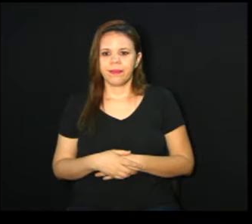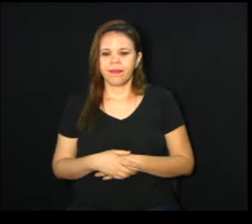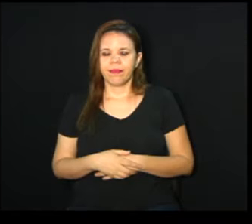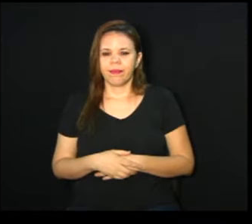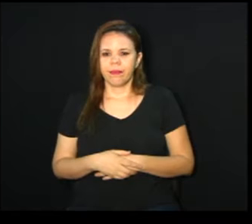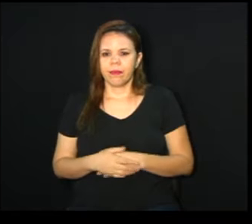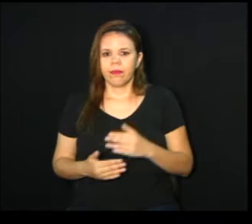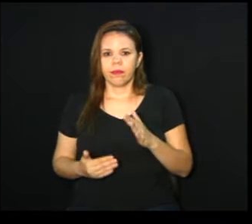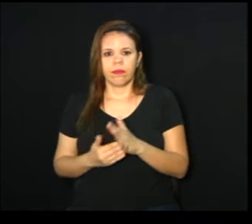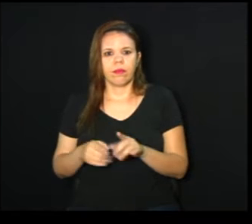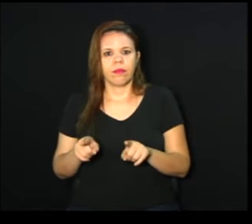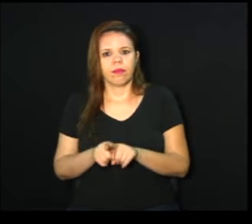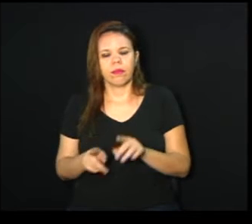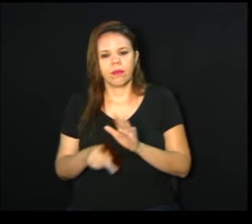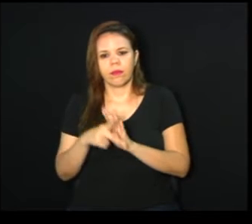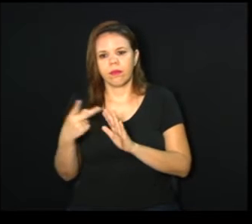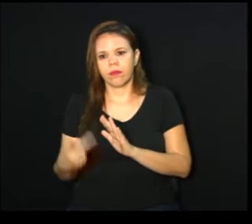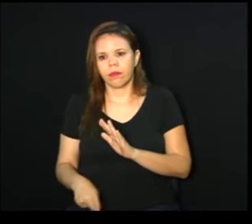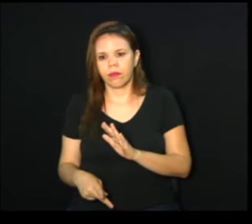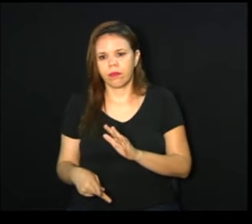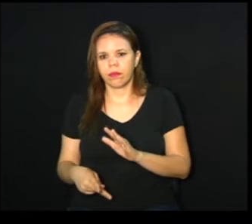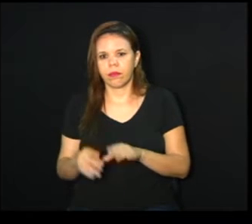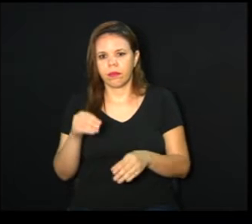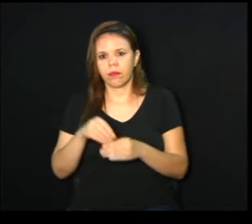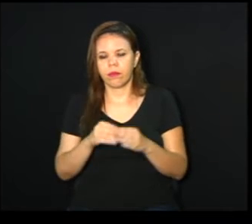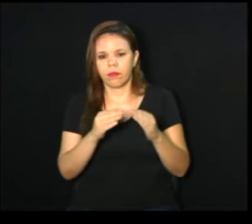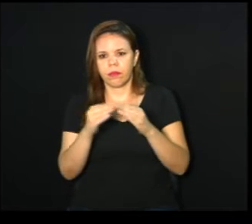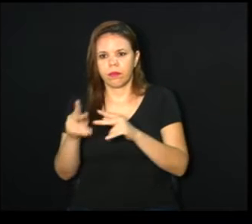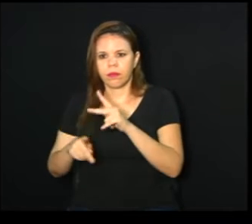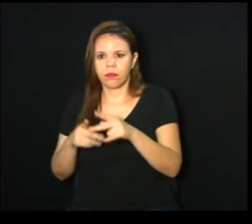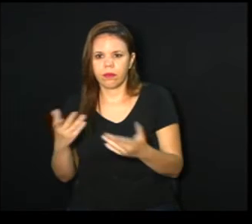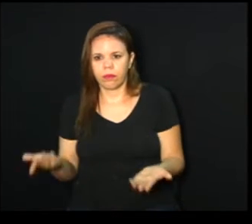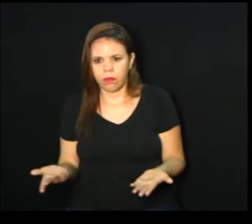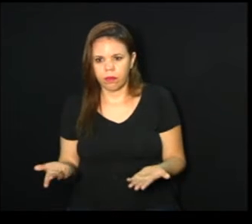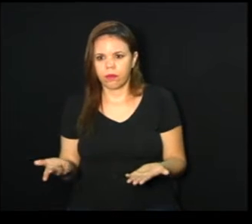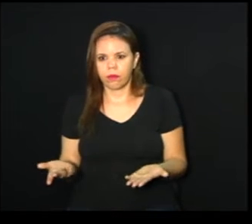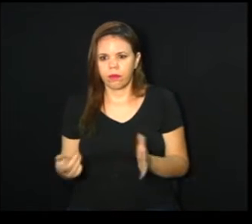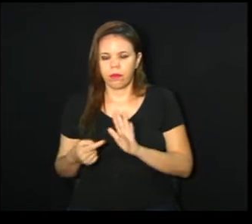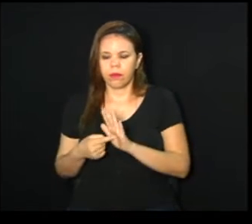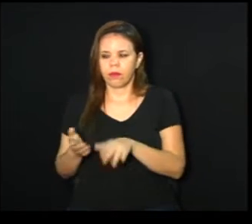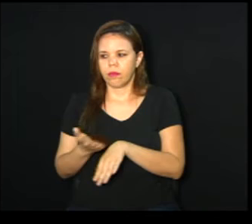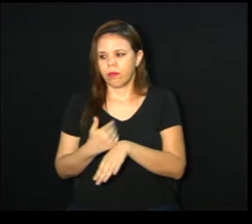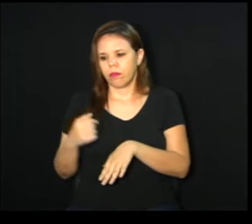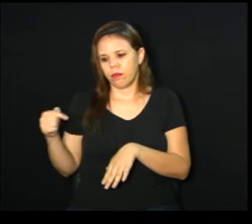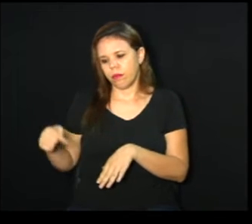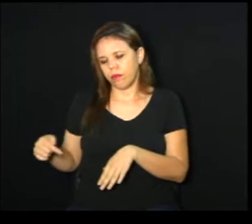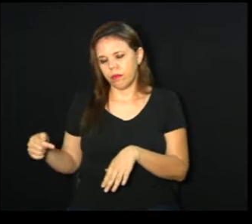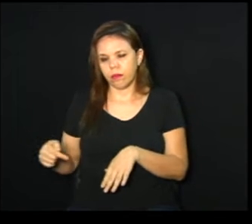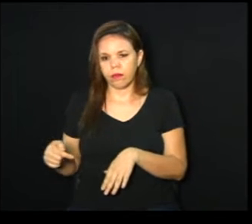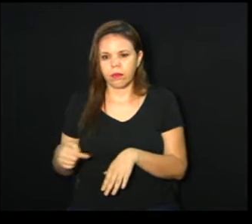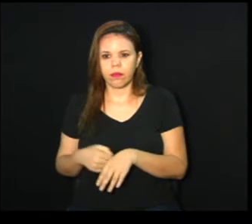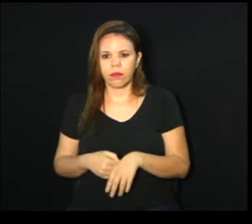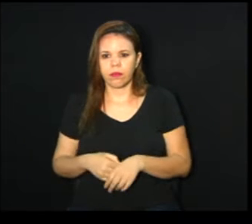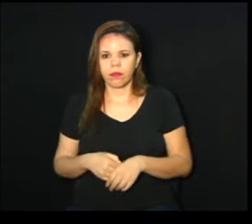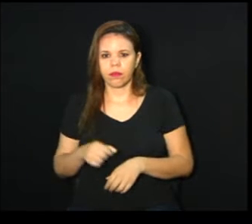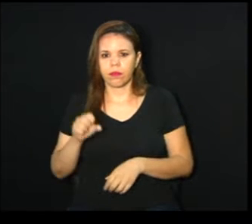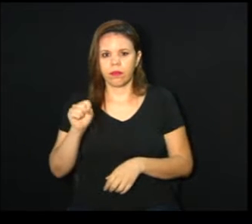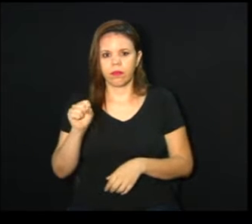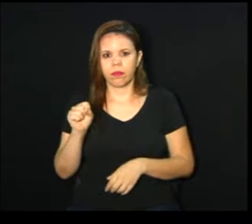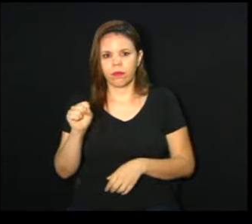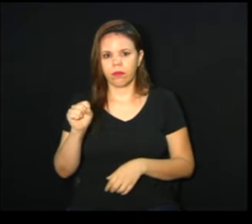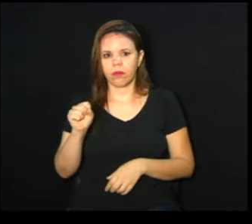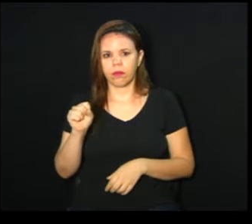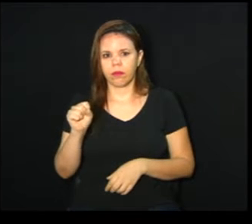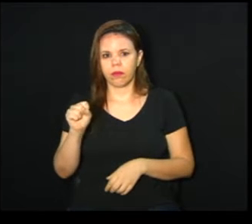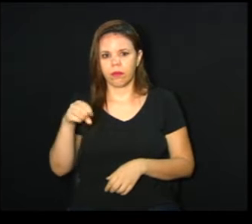última vertente seria propriamente instalar na casa dos consumidores. Então, como apresentei anteriormente a questão da Smart Home, o conceito